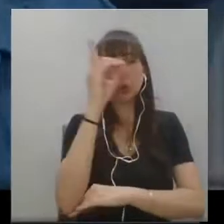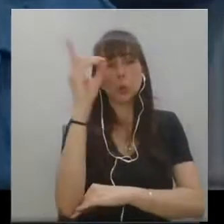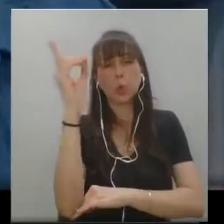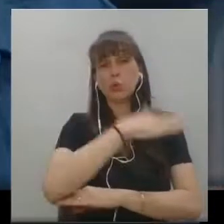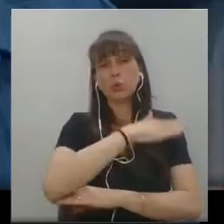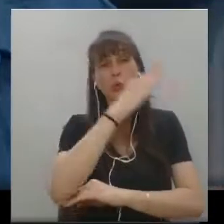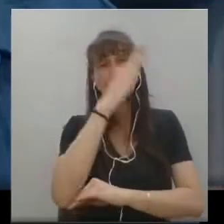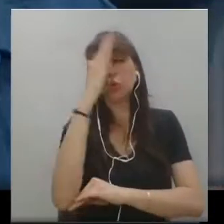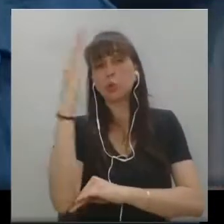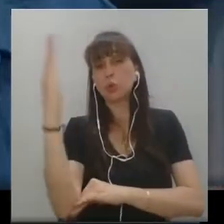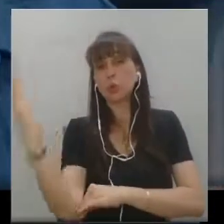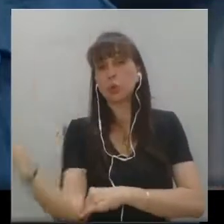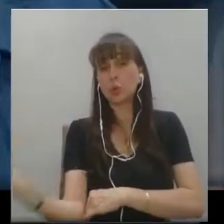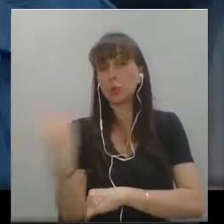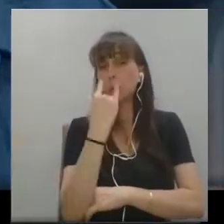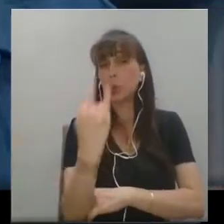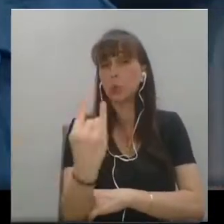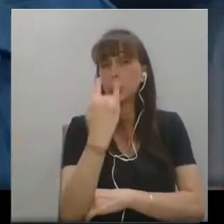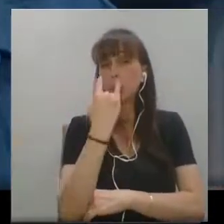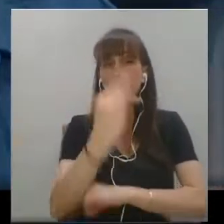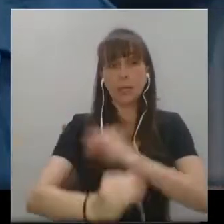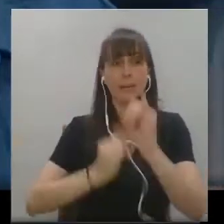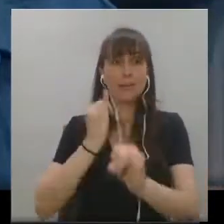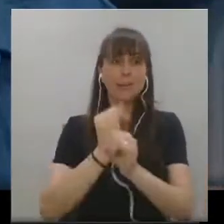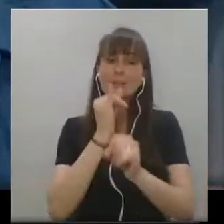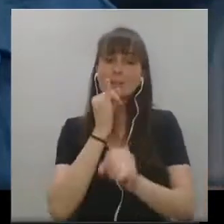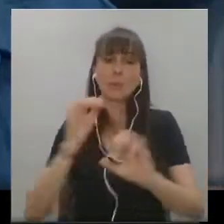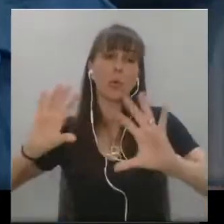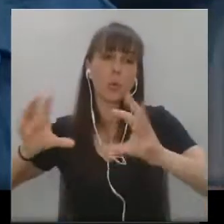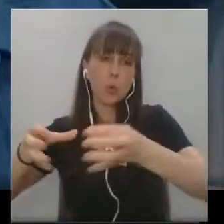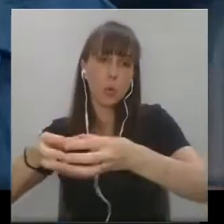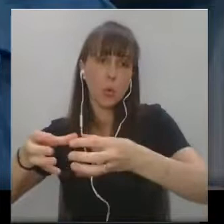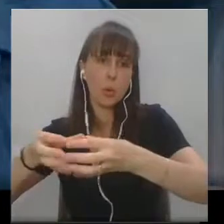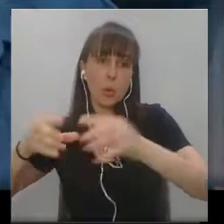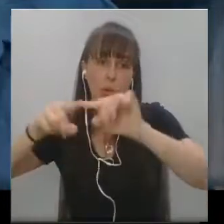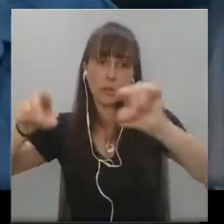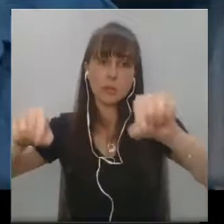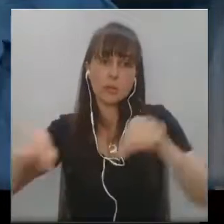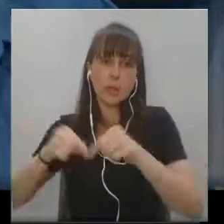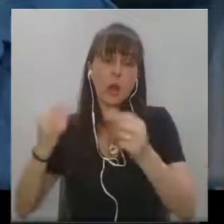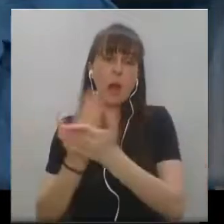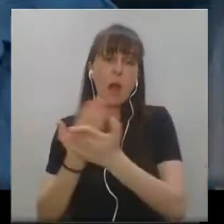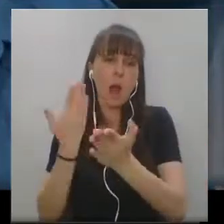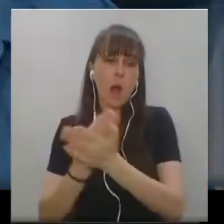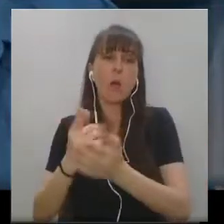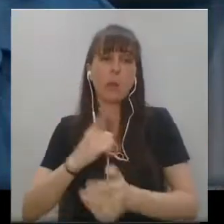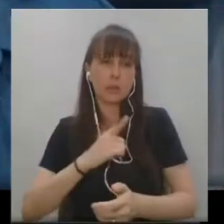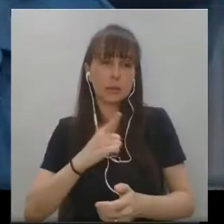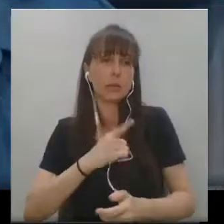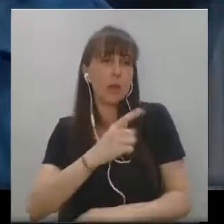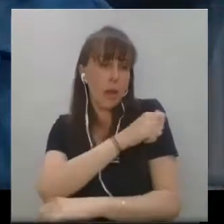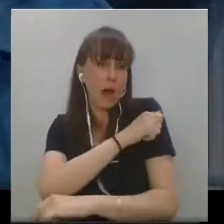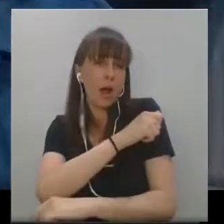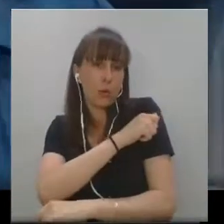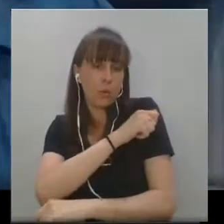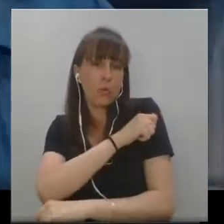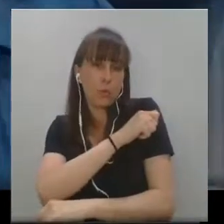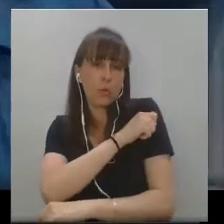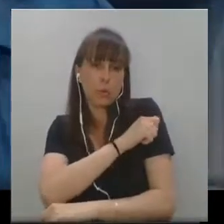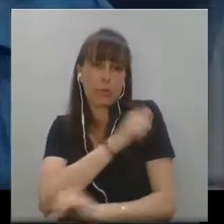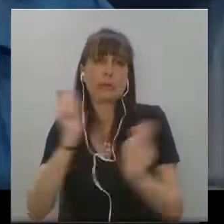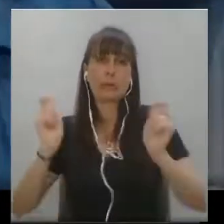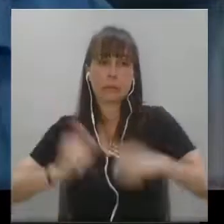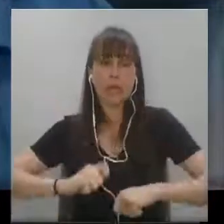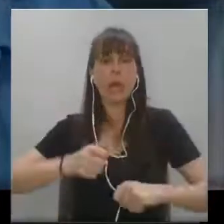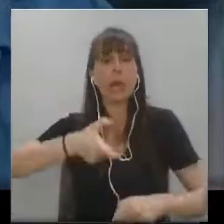né? Se, por exemplo, a sala de aula tem um grupo de alunos, por exemplo, né? Então, joga lá o filme. Gente, assiste esse filme aí. Amanhã